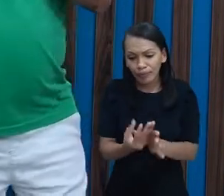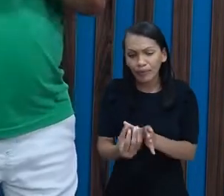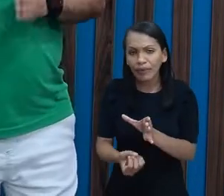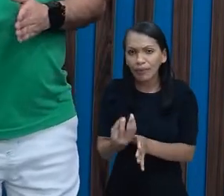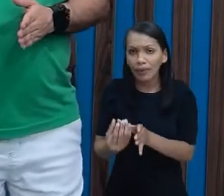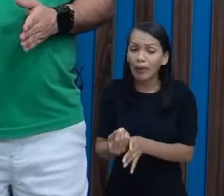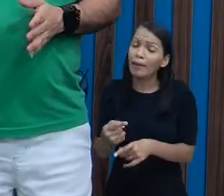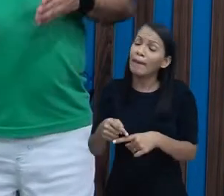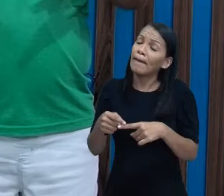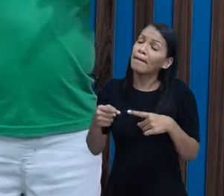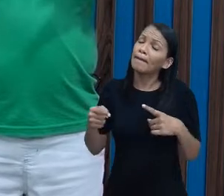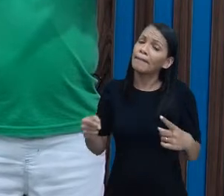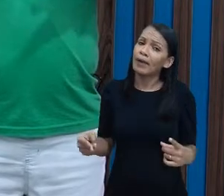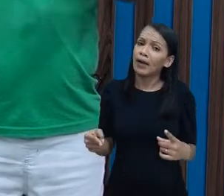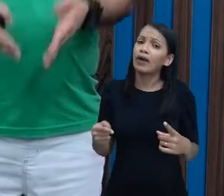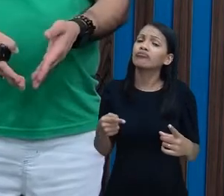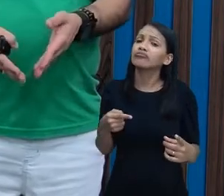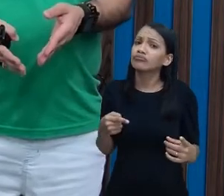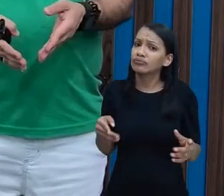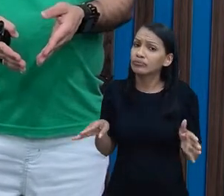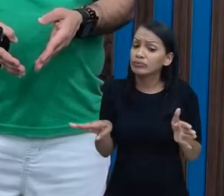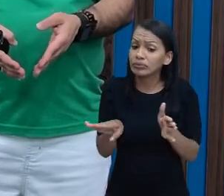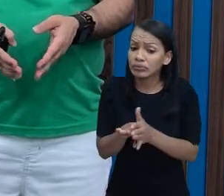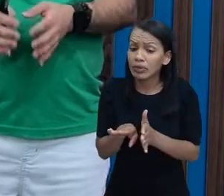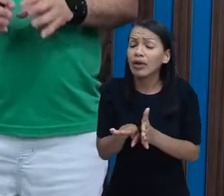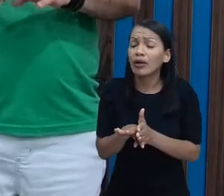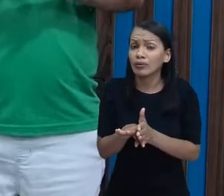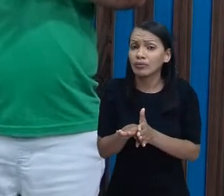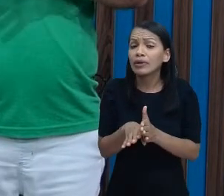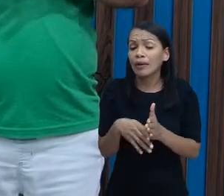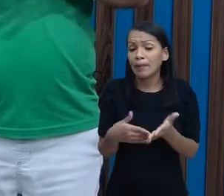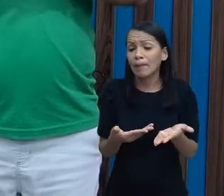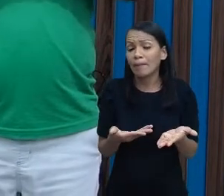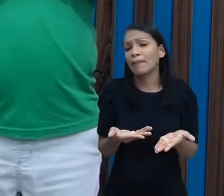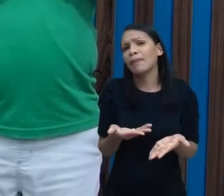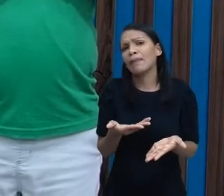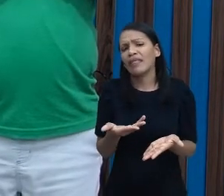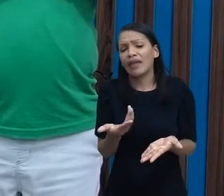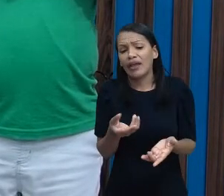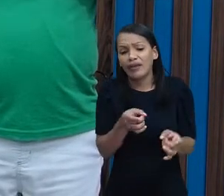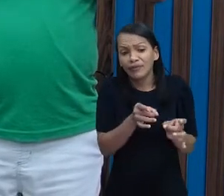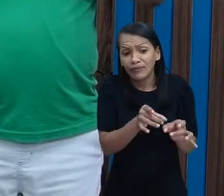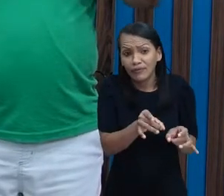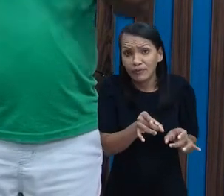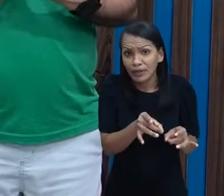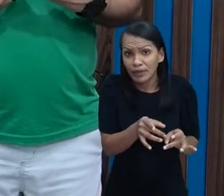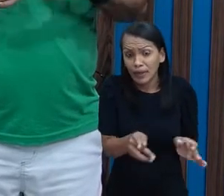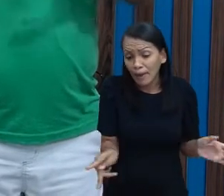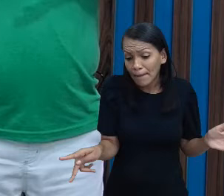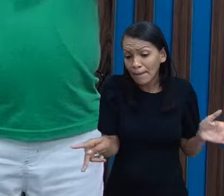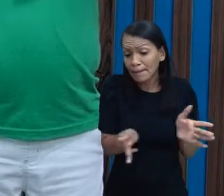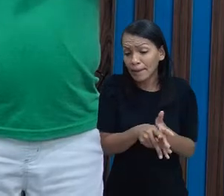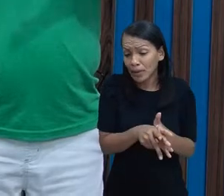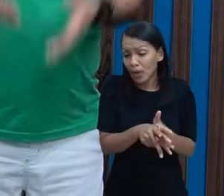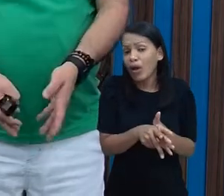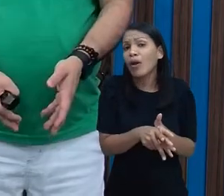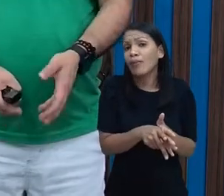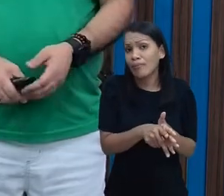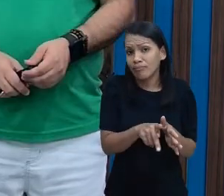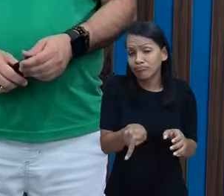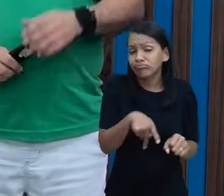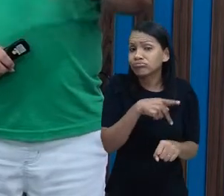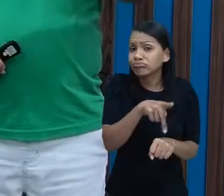vai chegar um momento que o próprio mercado interno, ou seja, o mercado consumidor do seu